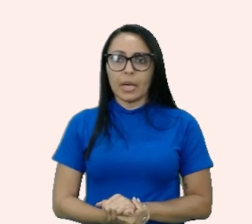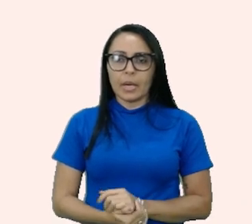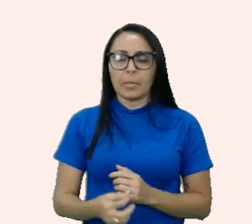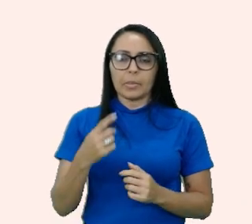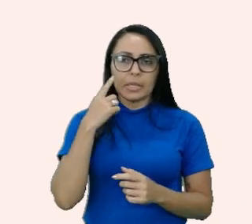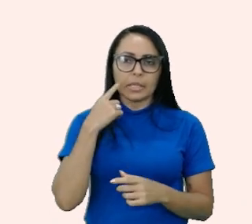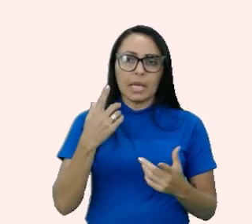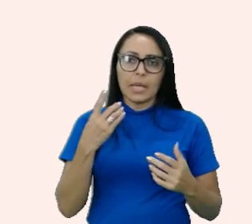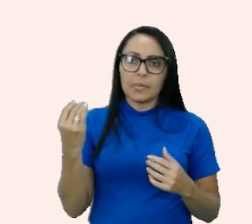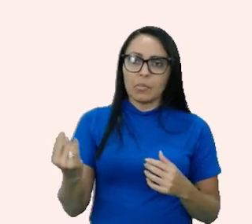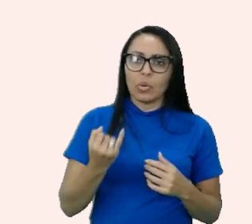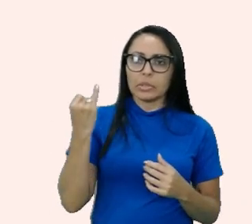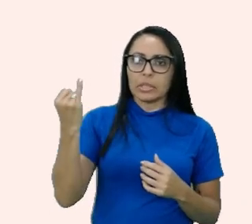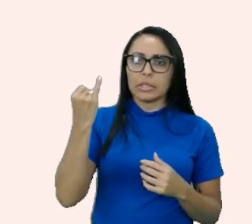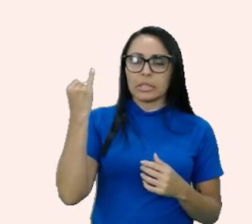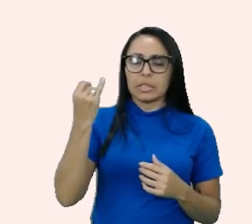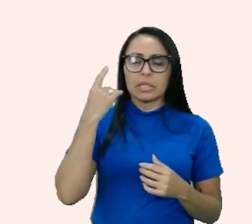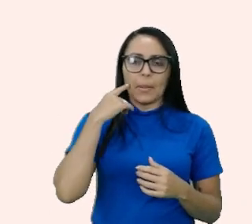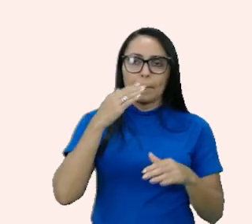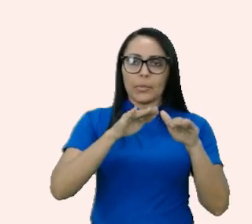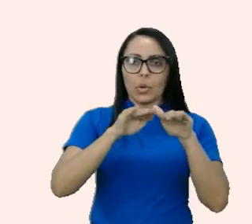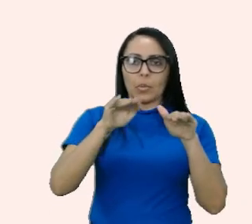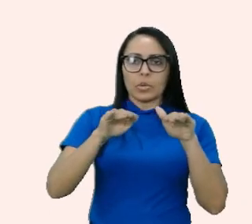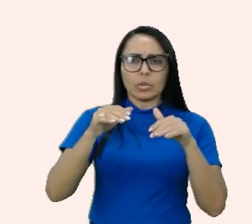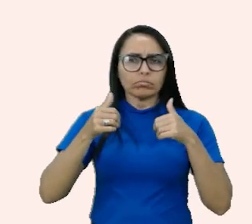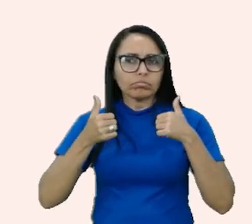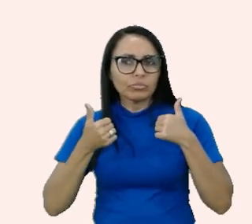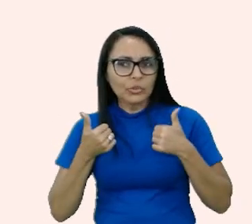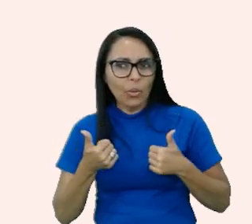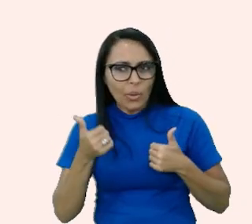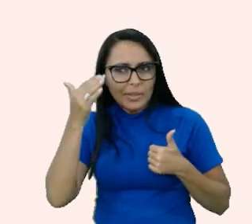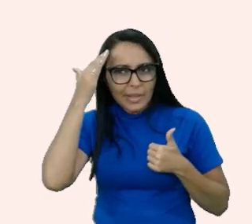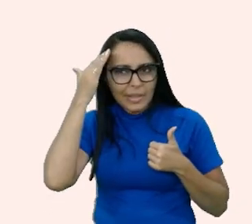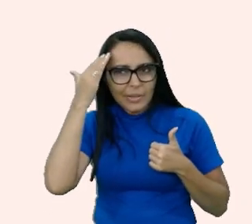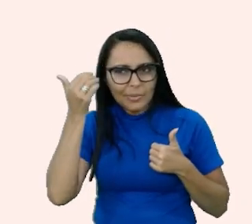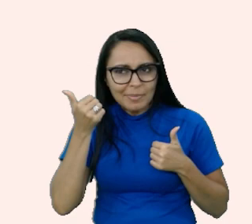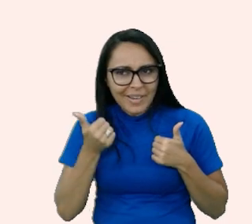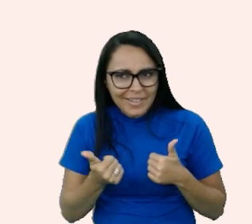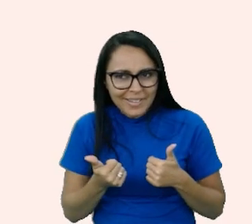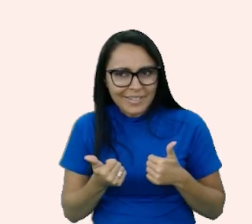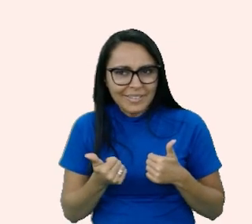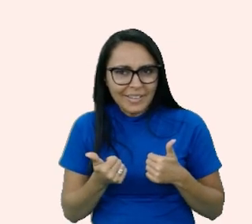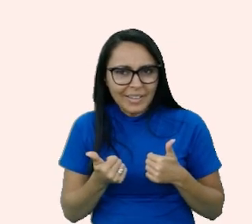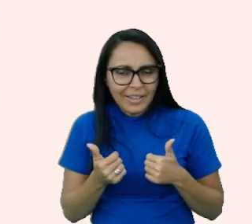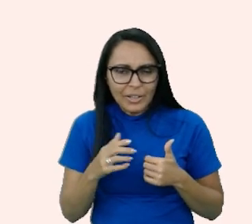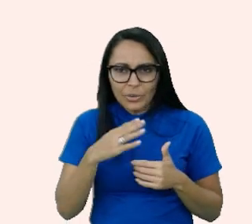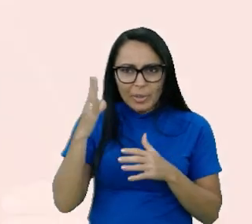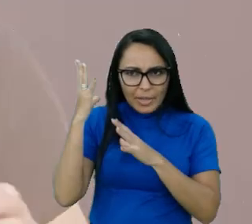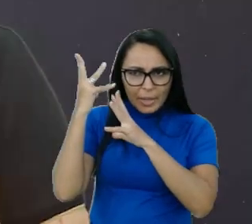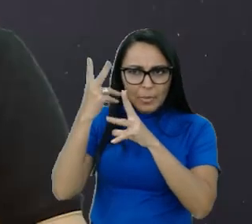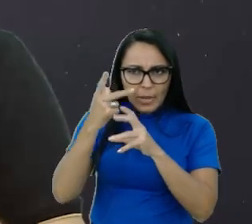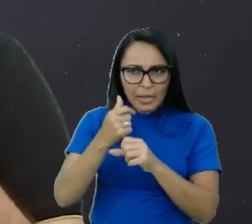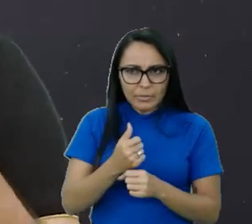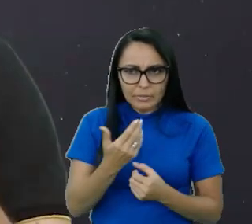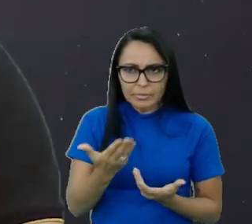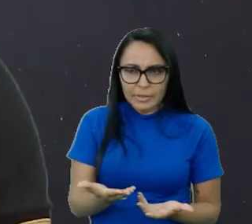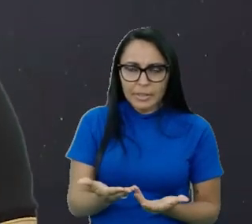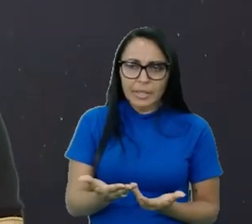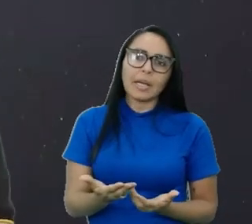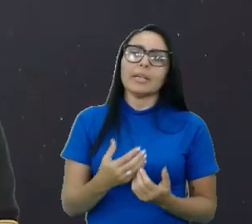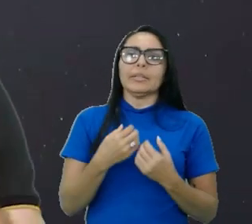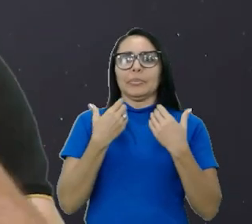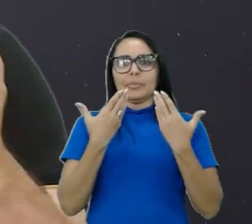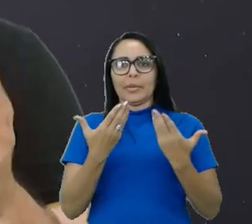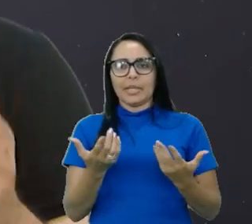propriedade fundamental da proporção. Show de bola? Massa? Todo mundo já lembrava disso aqui, não lembrava? Pronto, aqui foi só para a gente introduzir